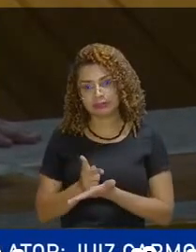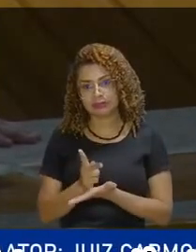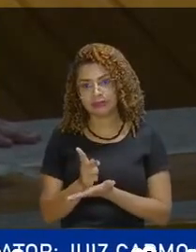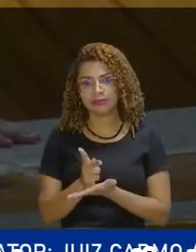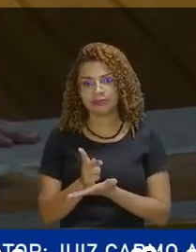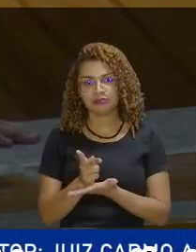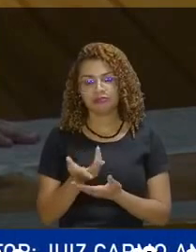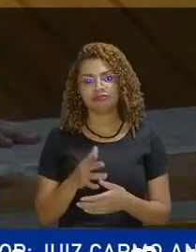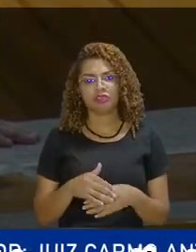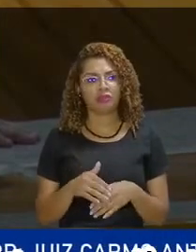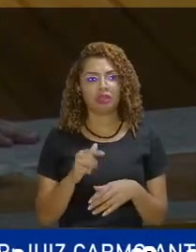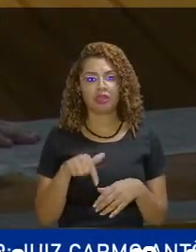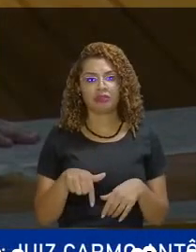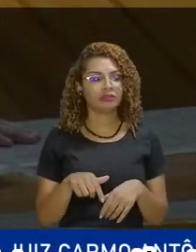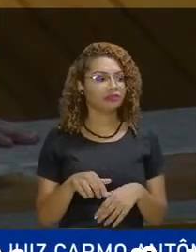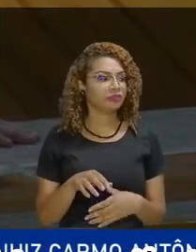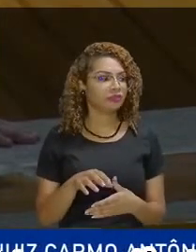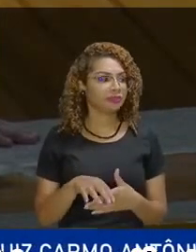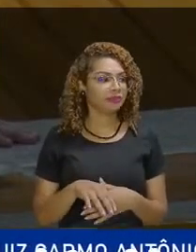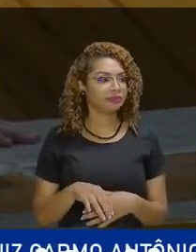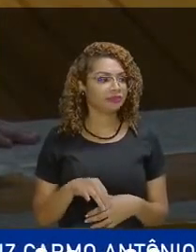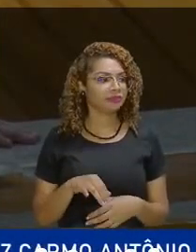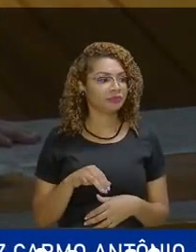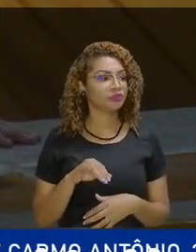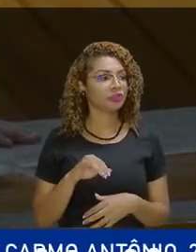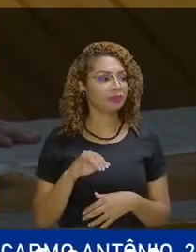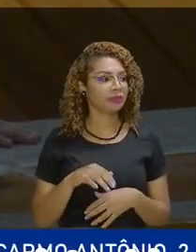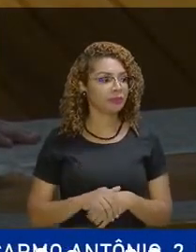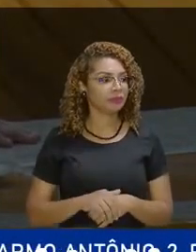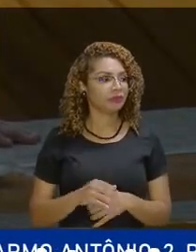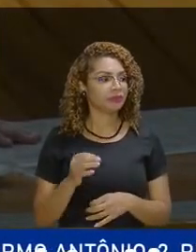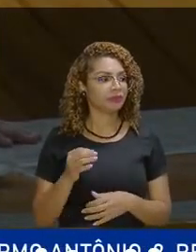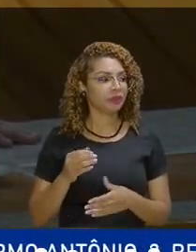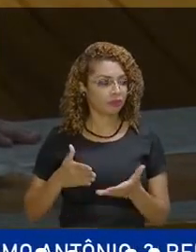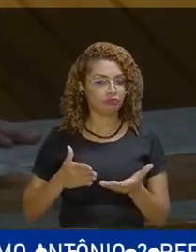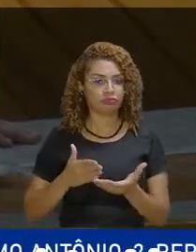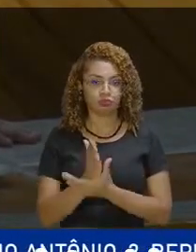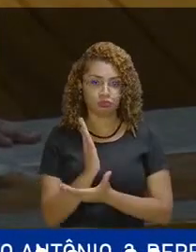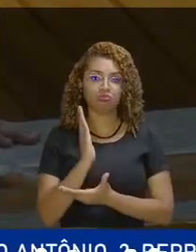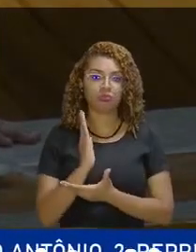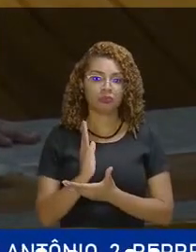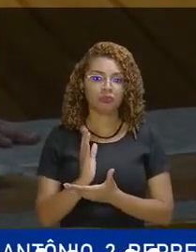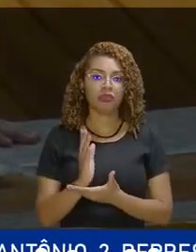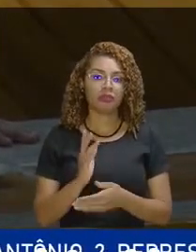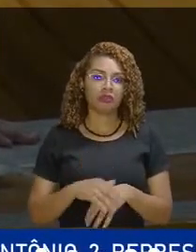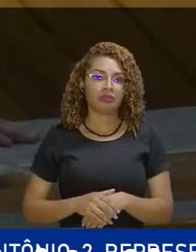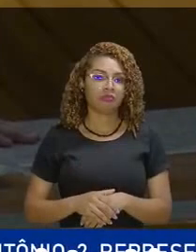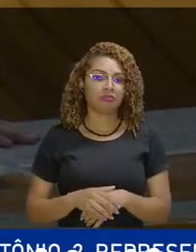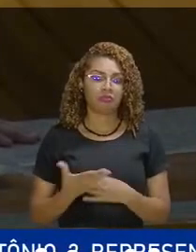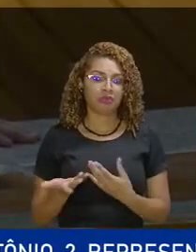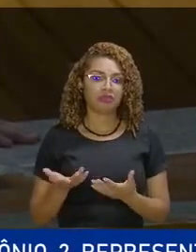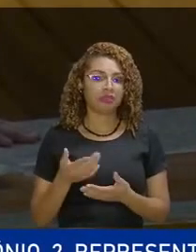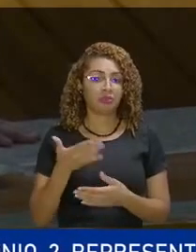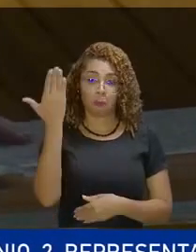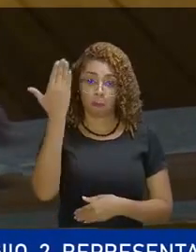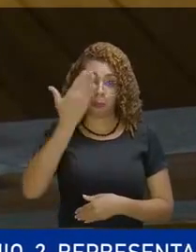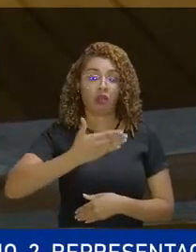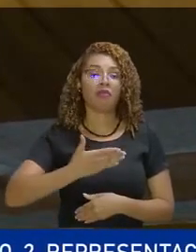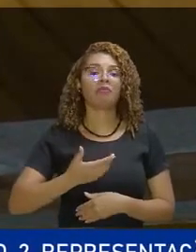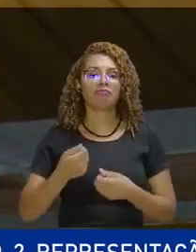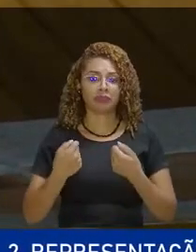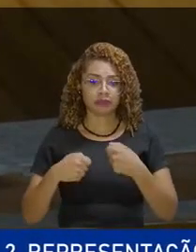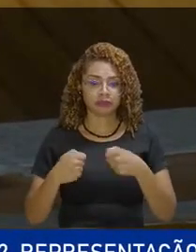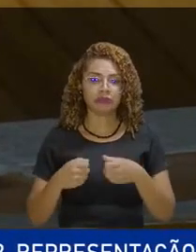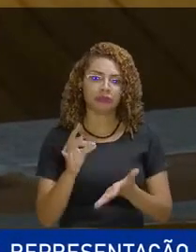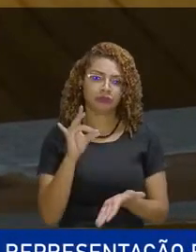julgamentos aqui em que eu votei favorável à improcedência, para não condenar, porque eu acho que tem que ter prova substancial. Mas, no